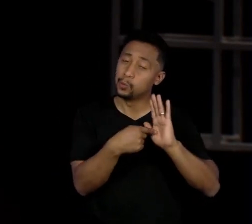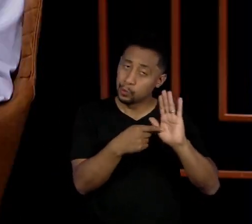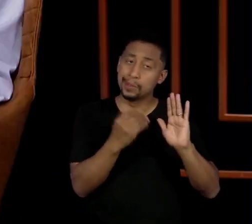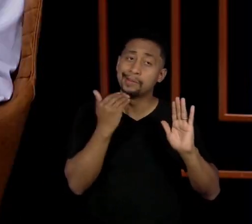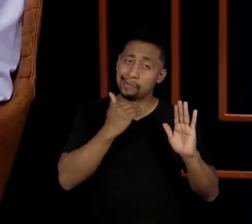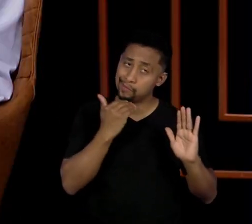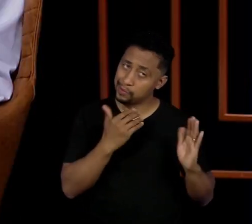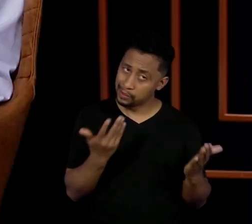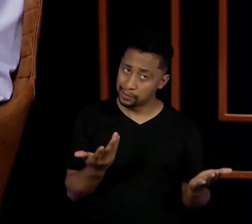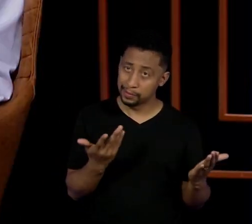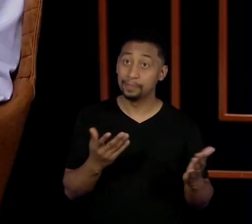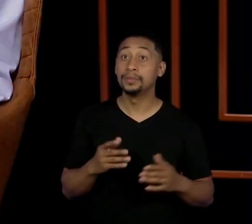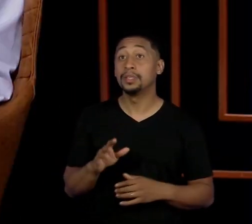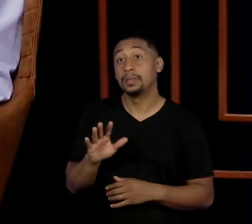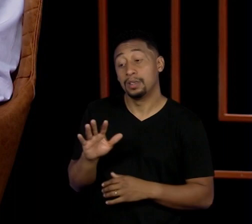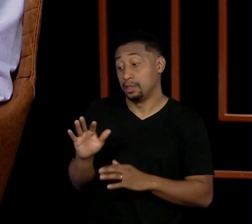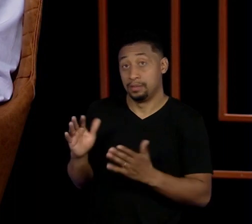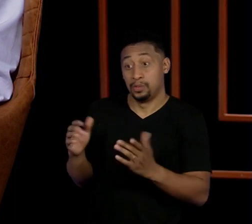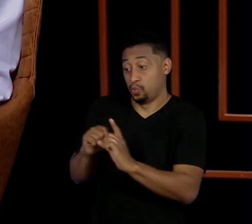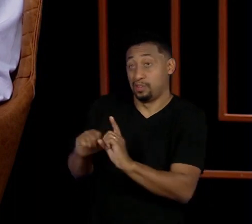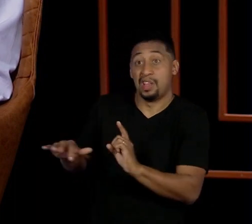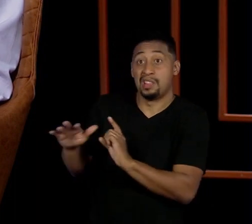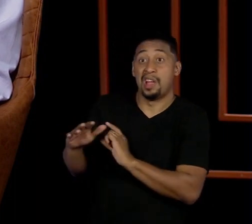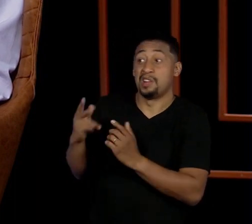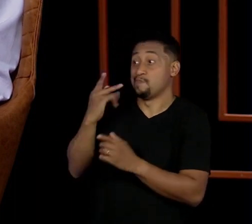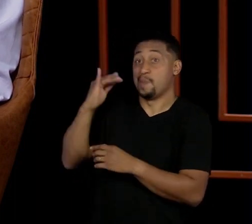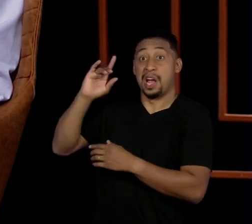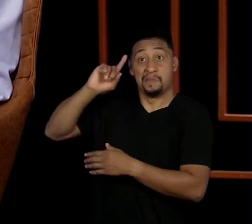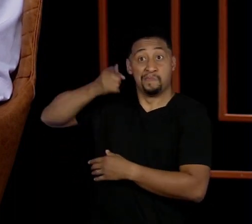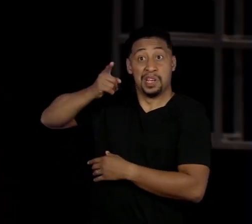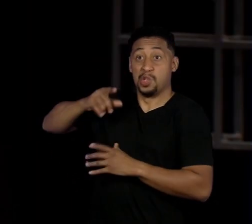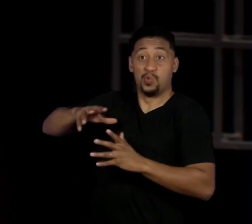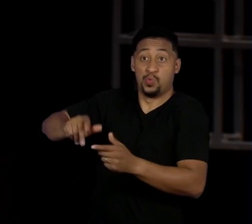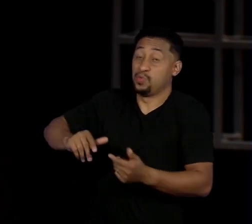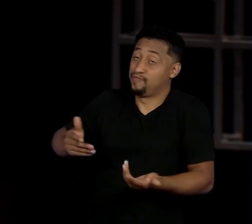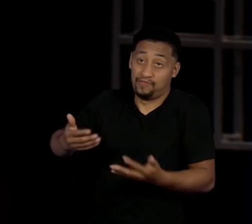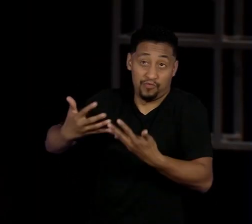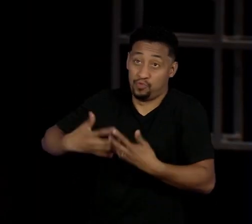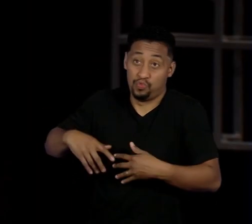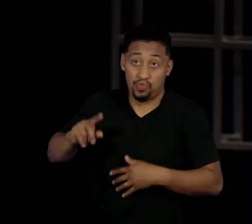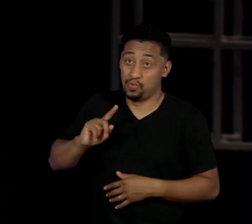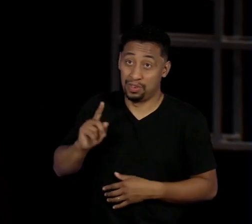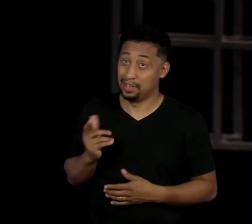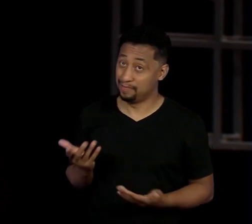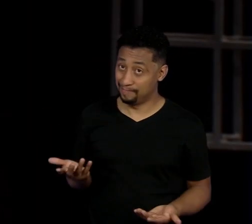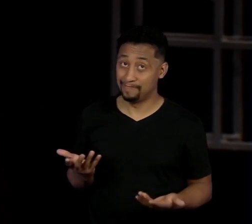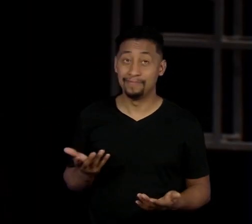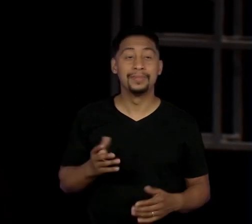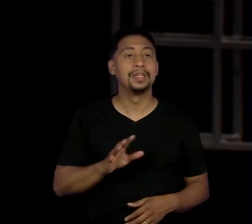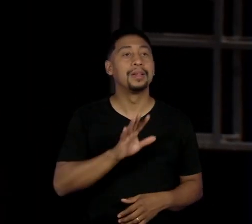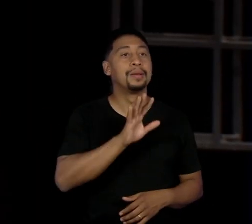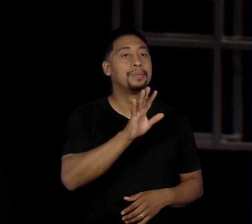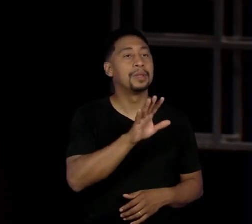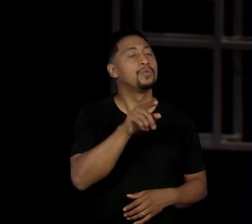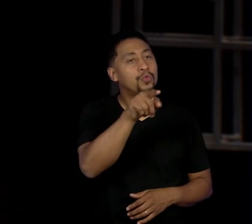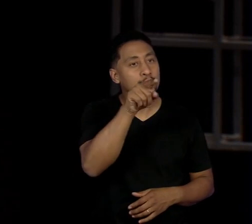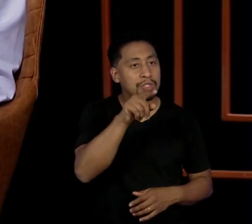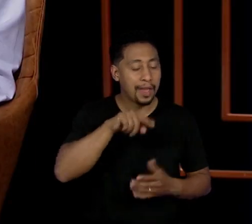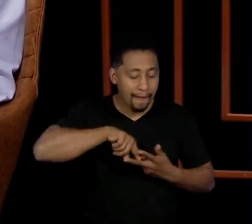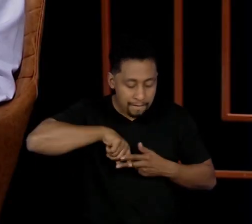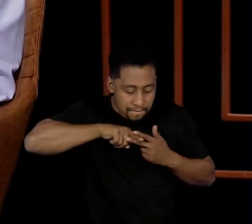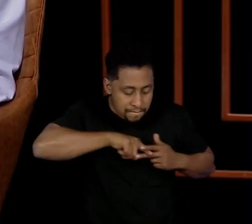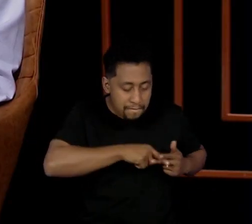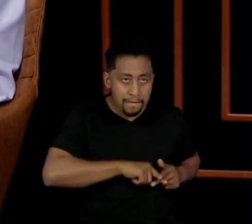deu muito lá certo, né? É. E você, Otávio, você se revisa constantemente?